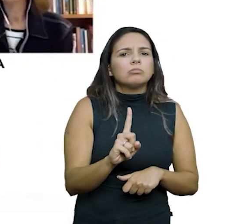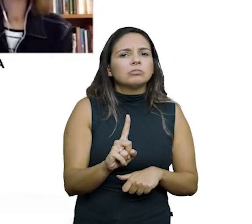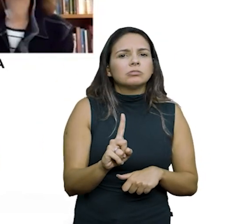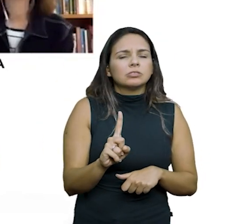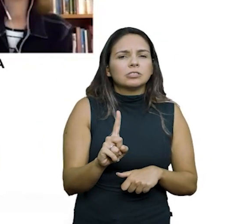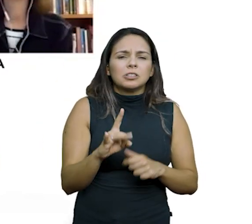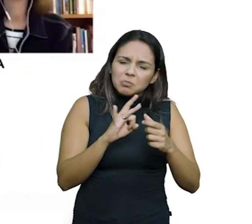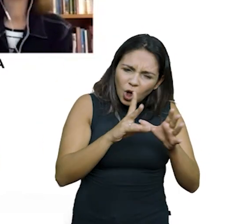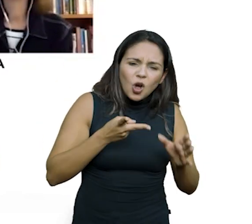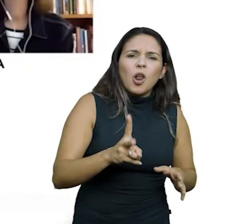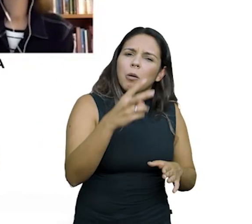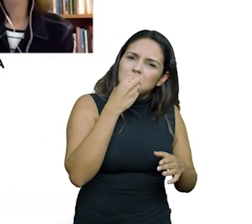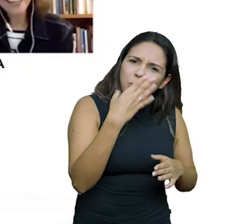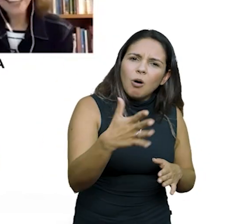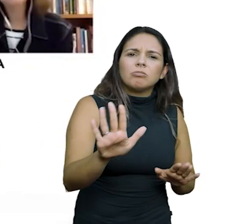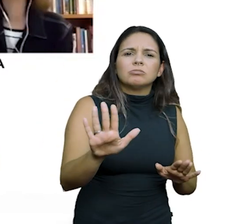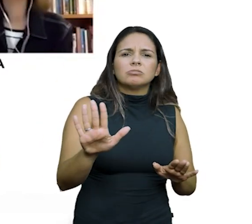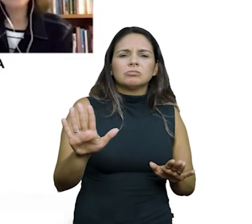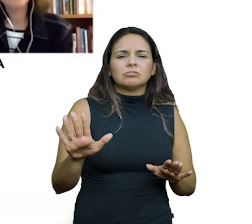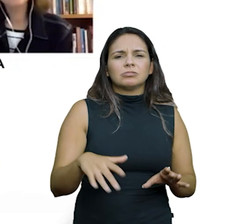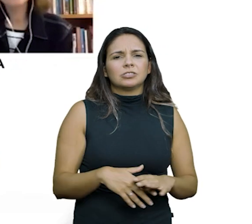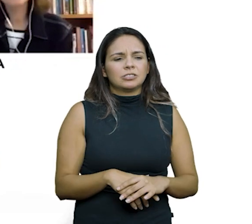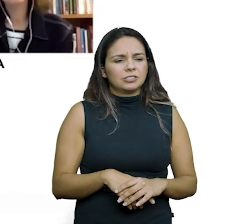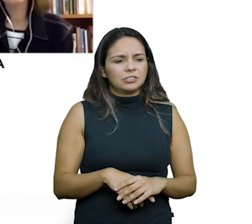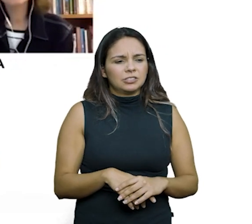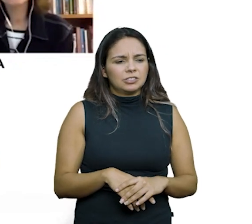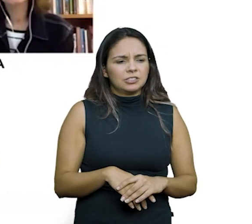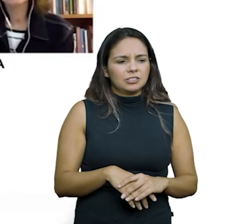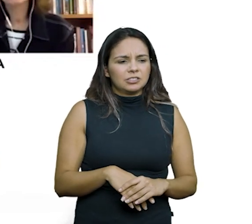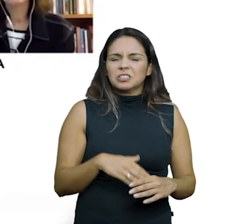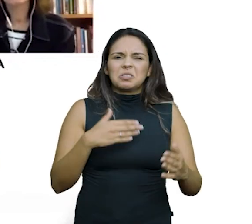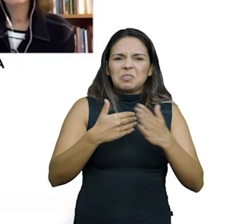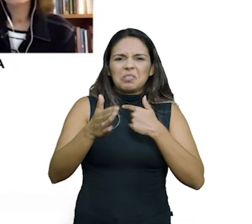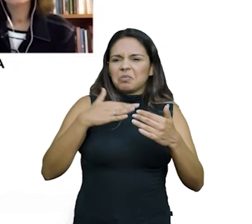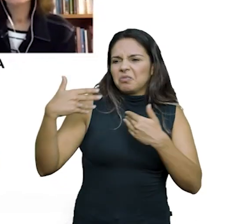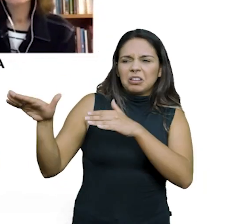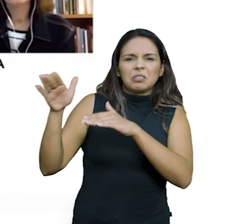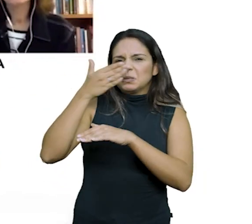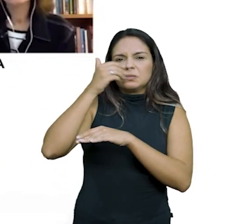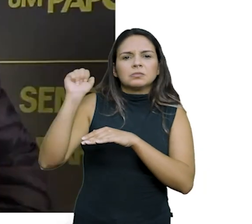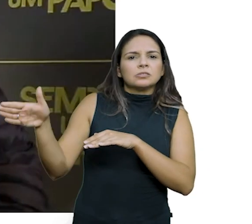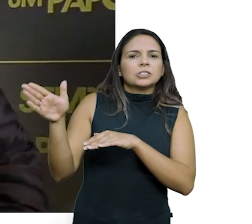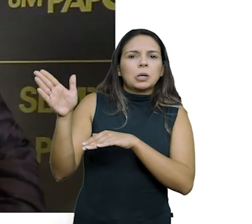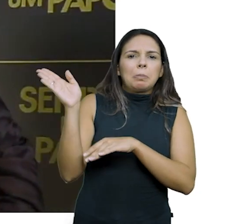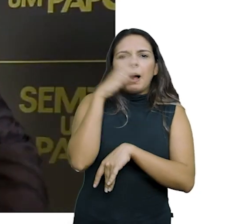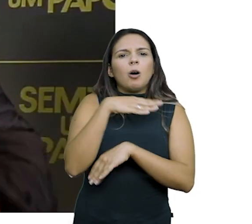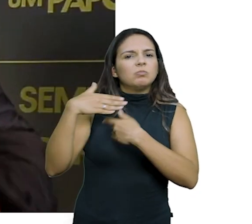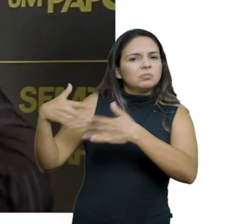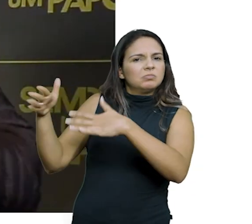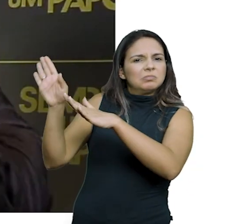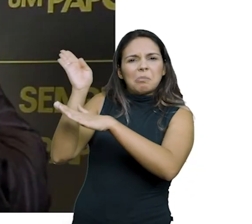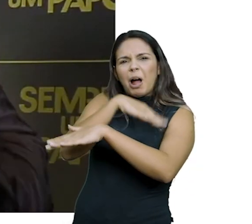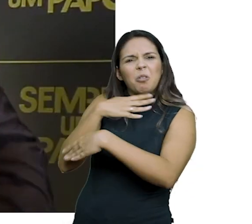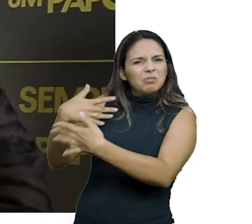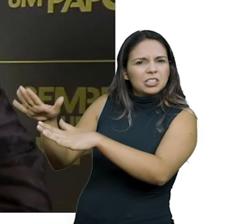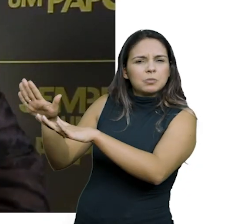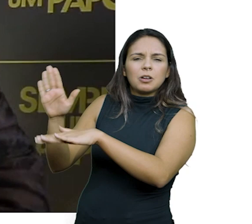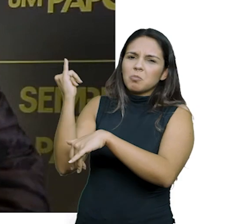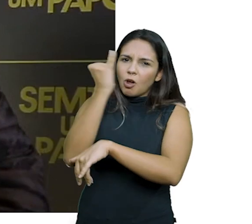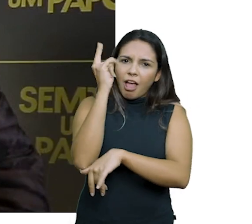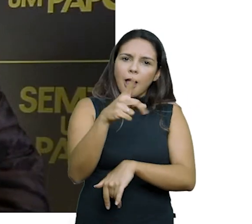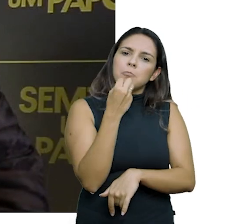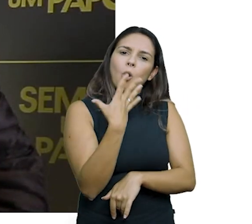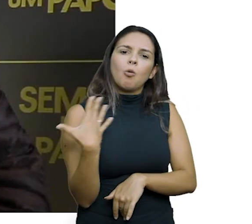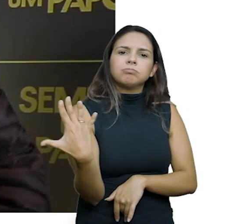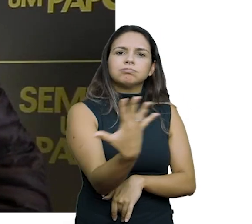não. Pode continuar sendo bom, que, olha, ele não está nem ligando para os maus, que os maus fazem as maldades dele lá, porque o importante